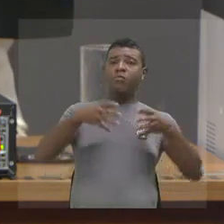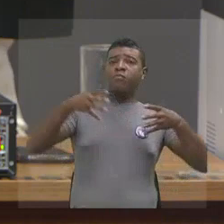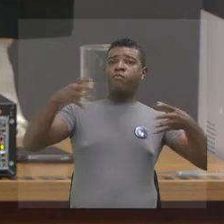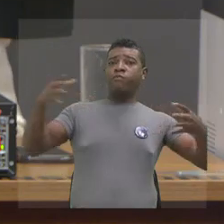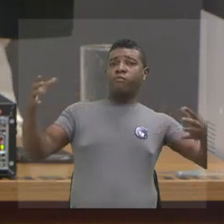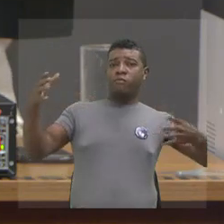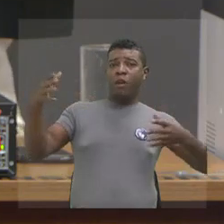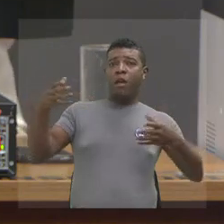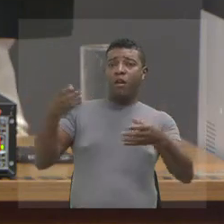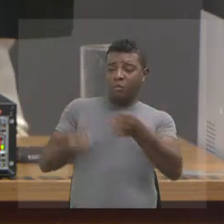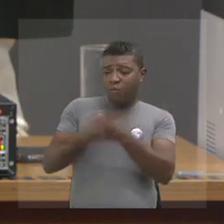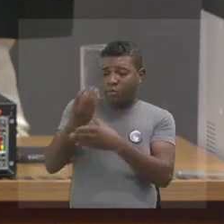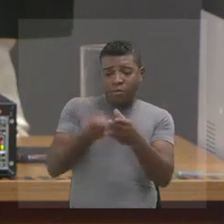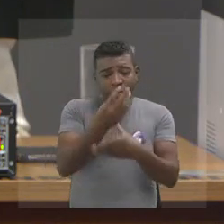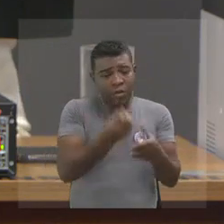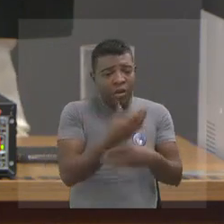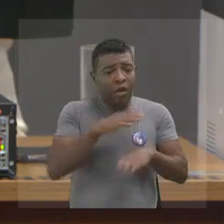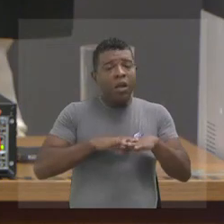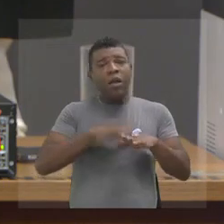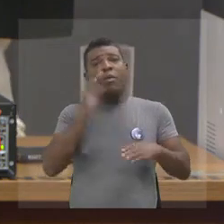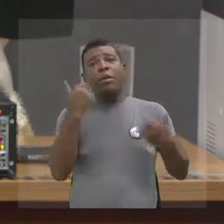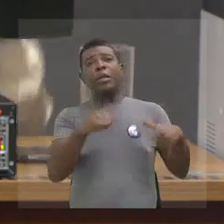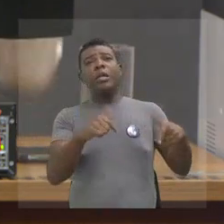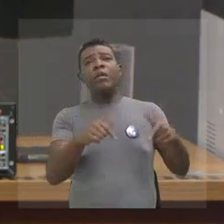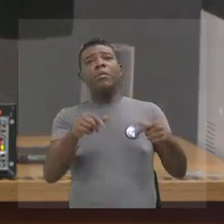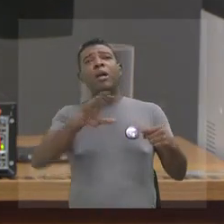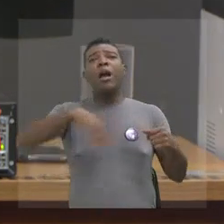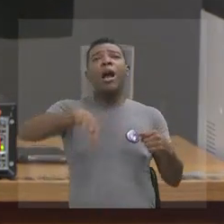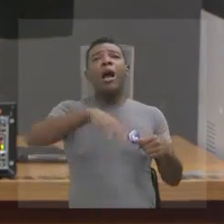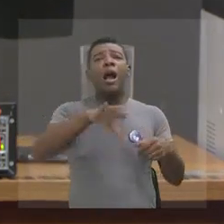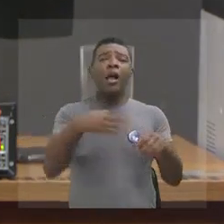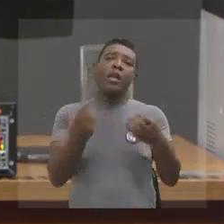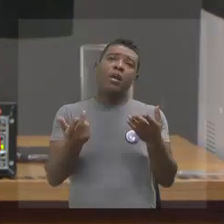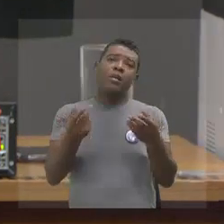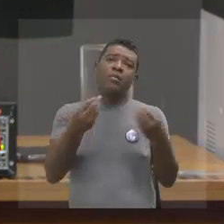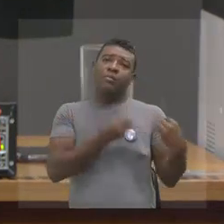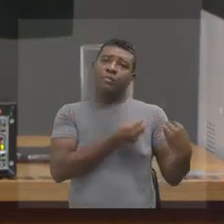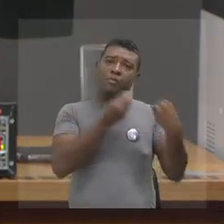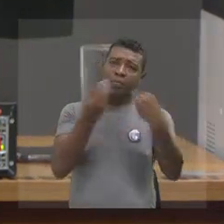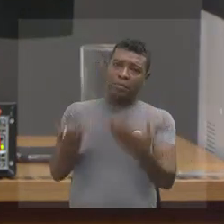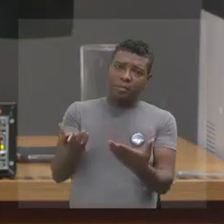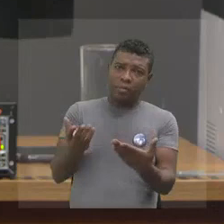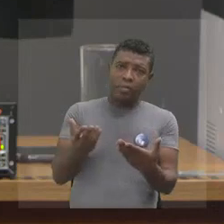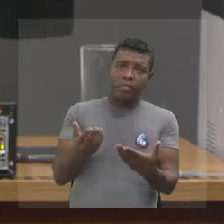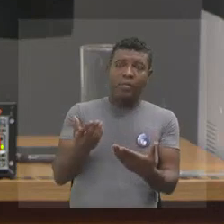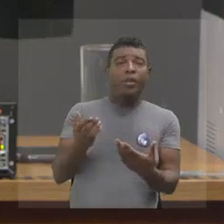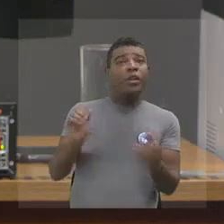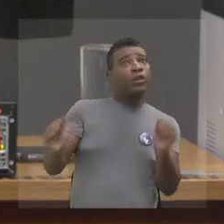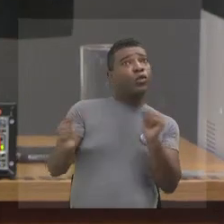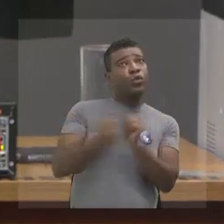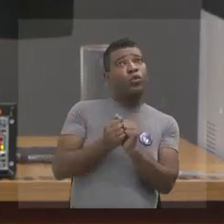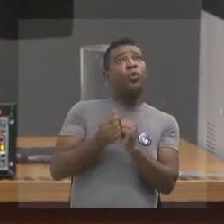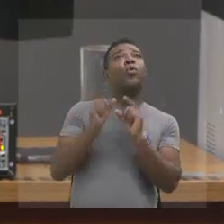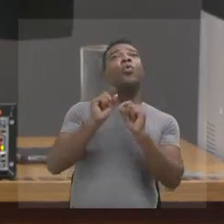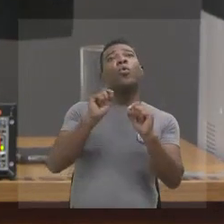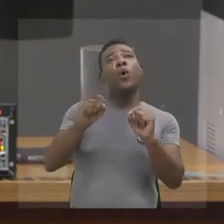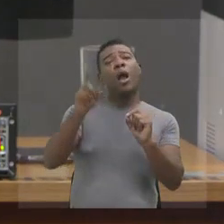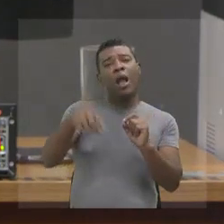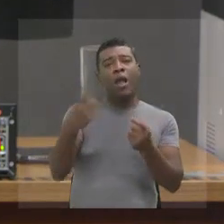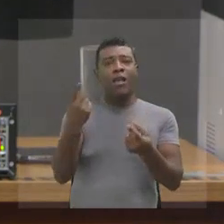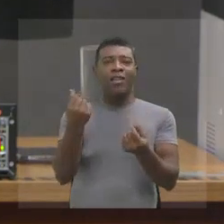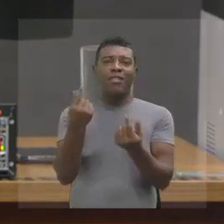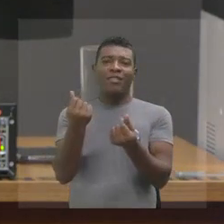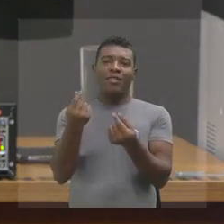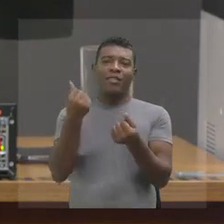os empregos que essa área realmente proporciona logicamente com as receitas que ela também